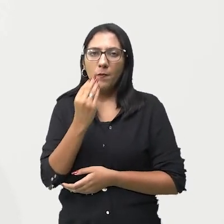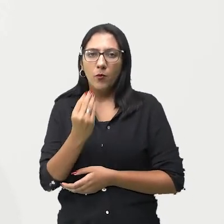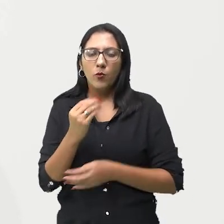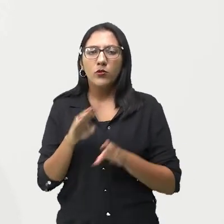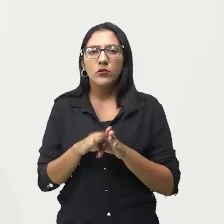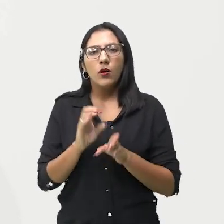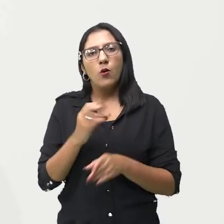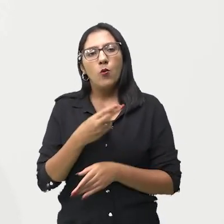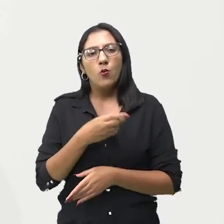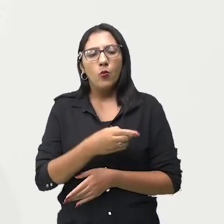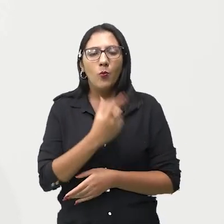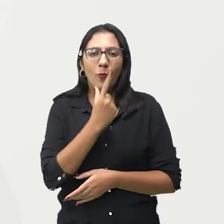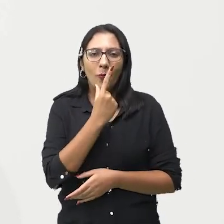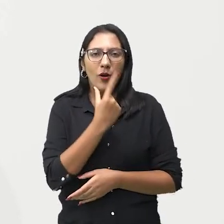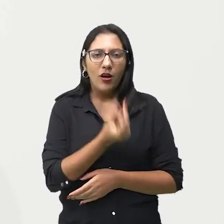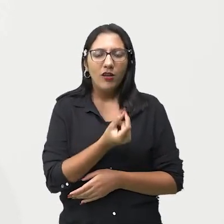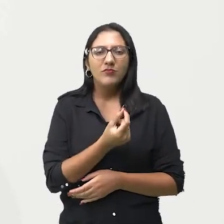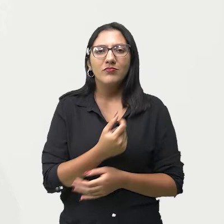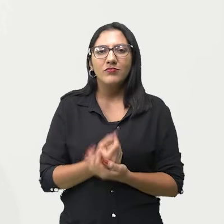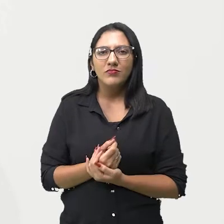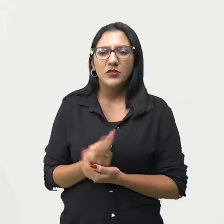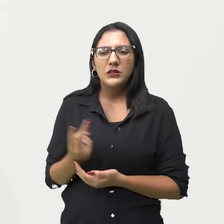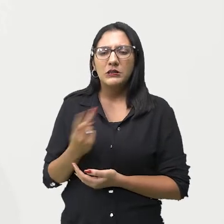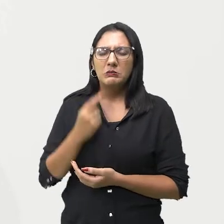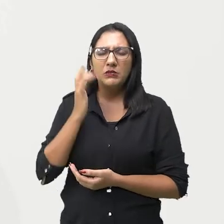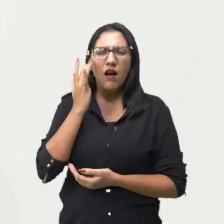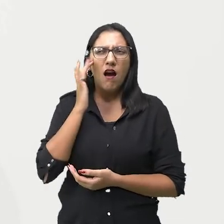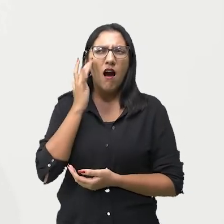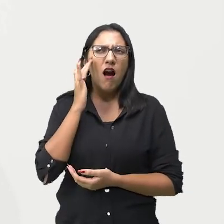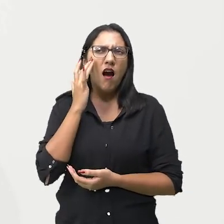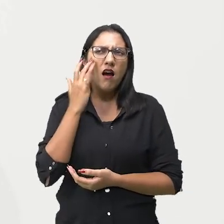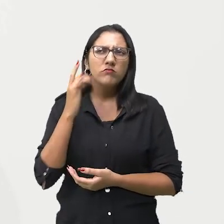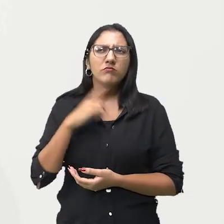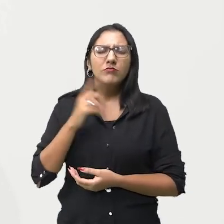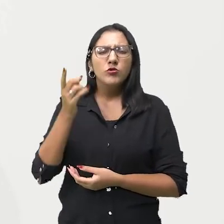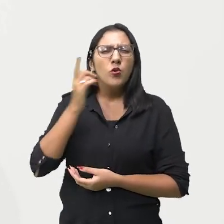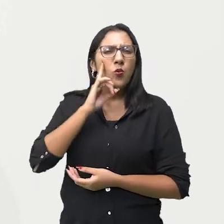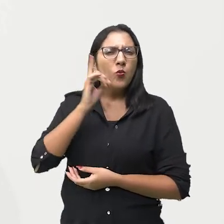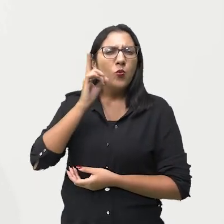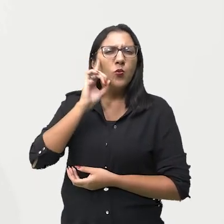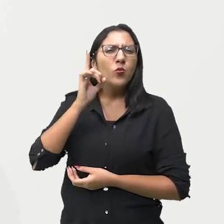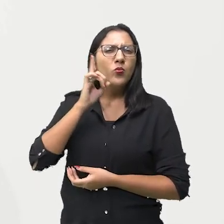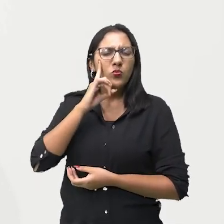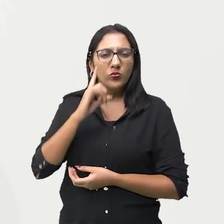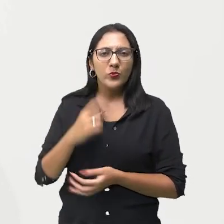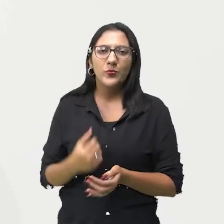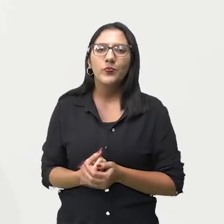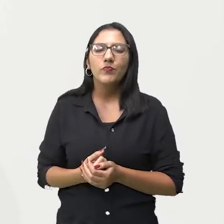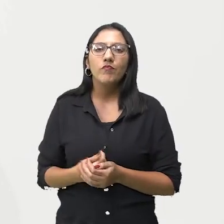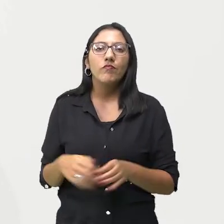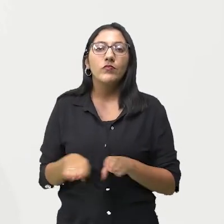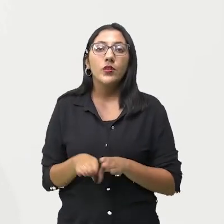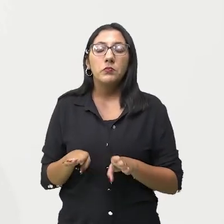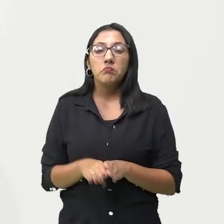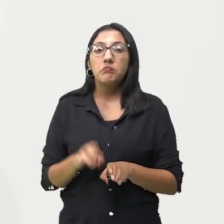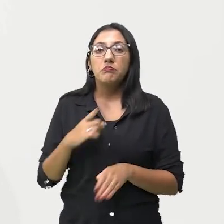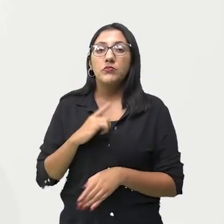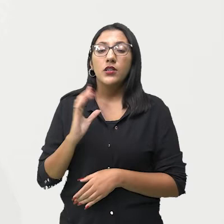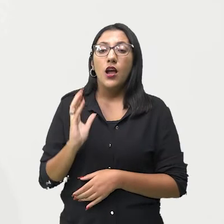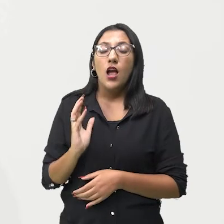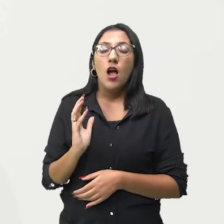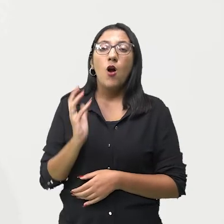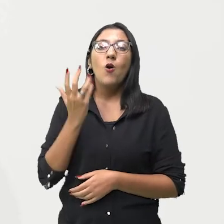tucano, aquilo que ela achava que devia fazer cotidianamente, e também aquilo que